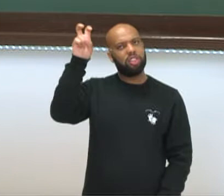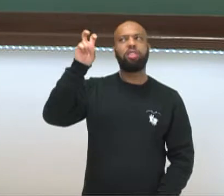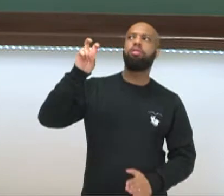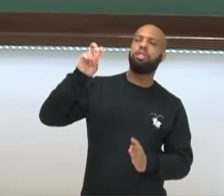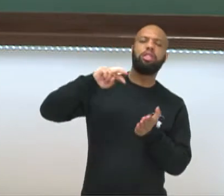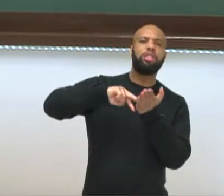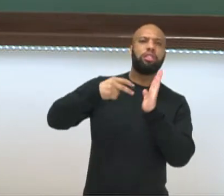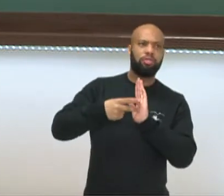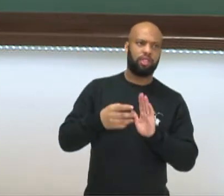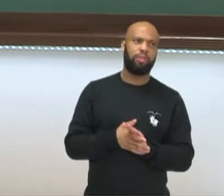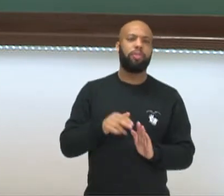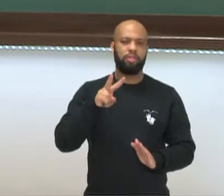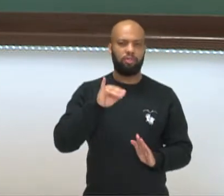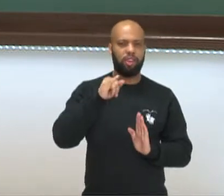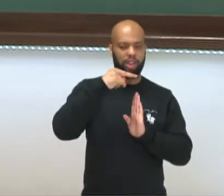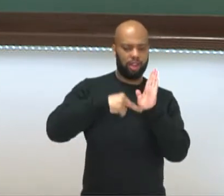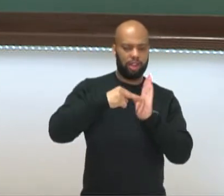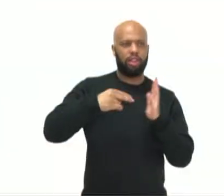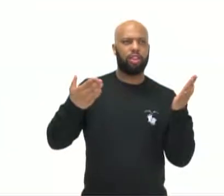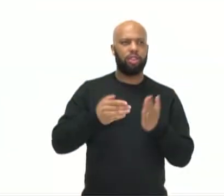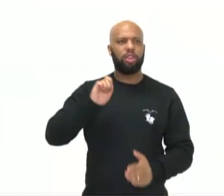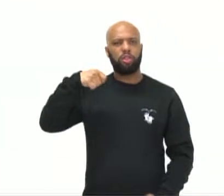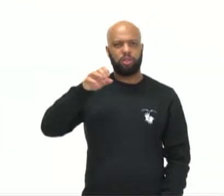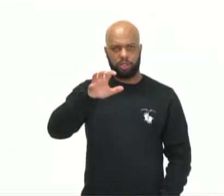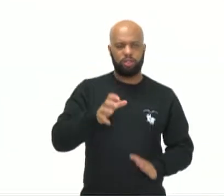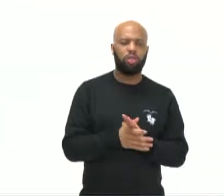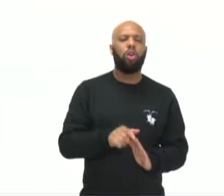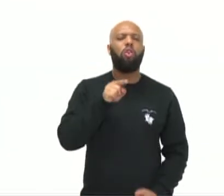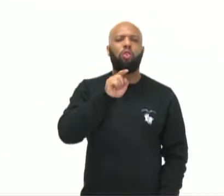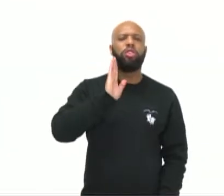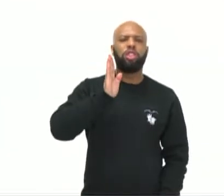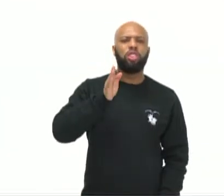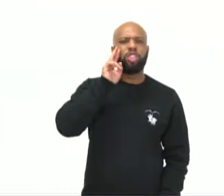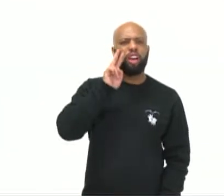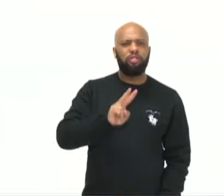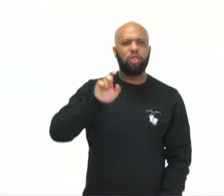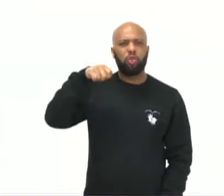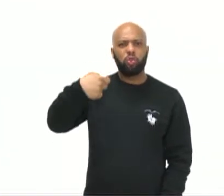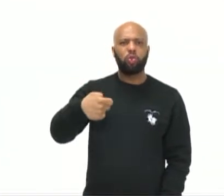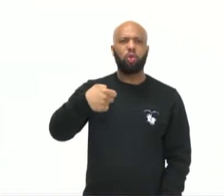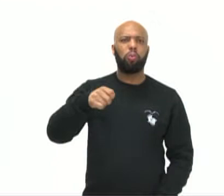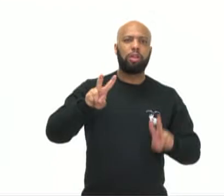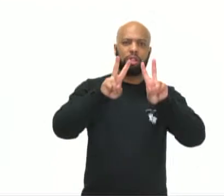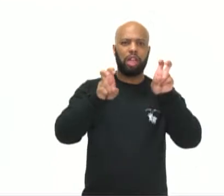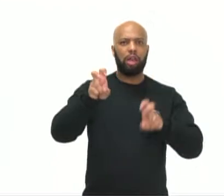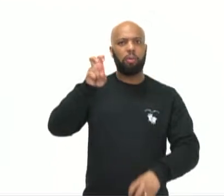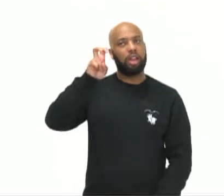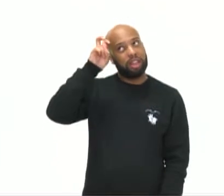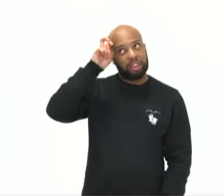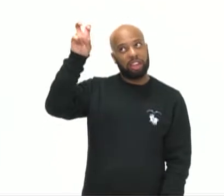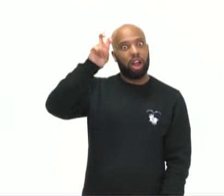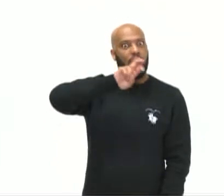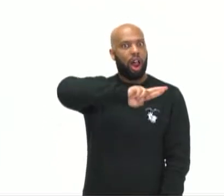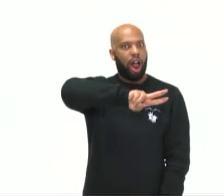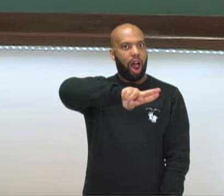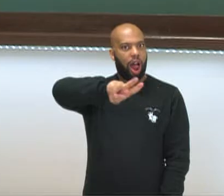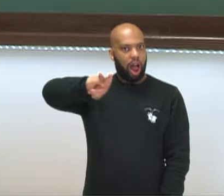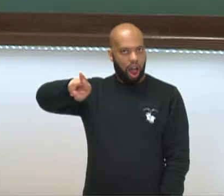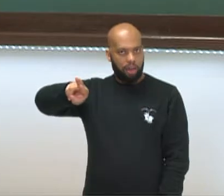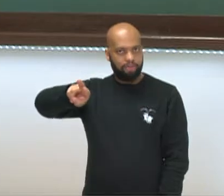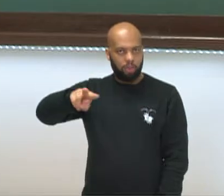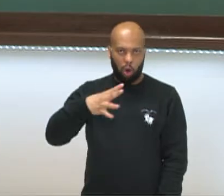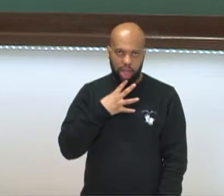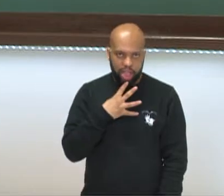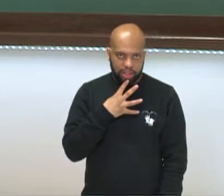inteligente? Vamos ler um pouquinho sobre isso? Você já ouviu falar sobre inteligências múltiplas? Se não ouviu falar, você vai ouvir